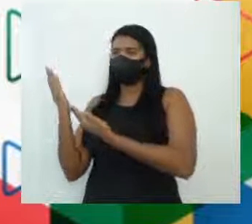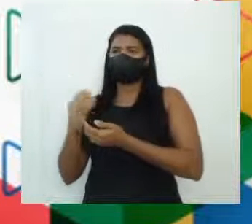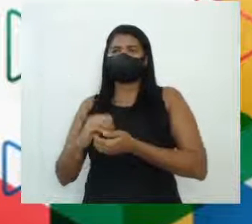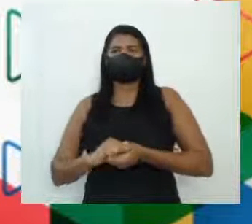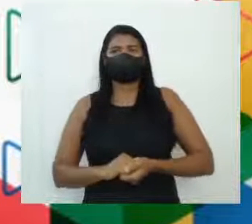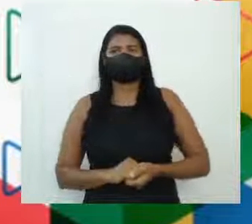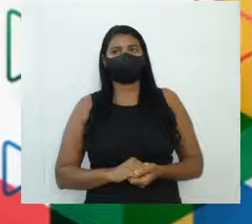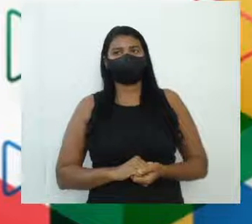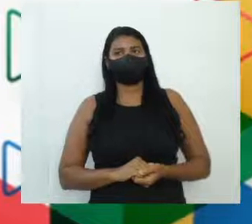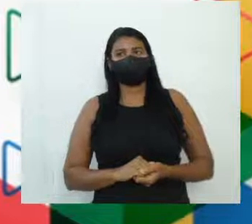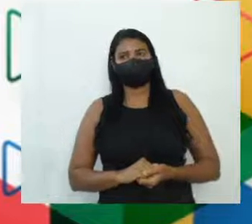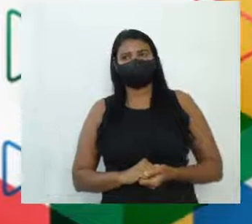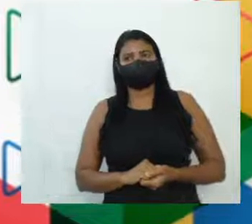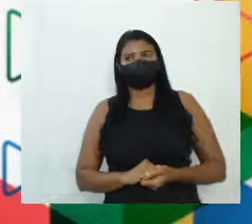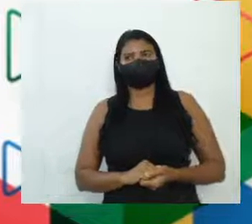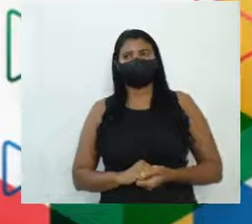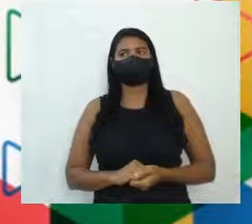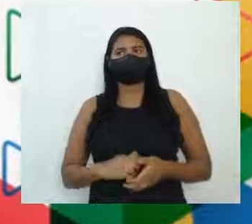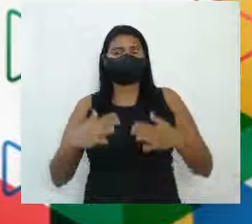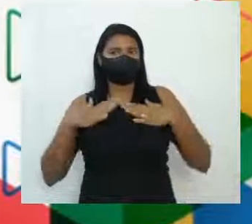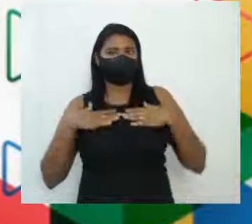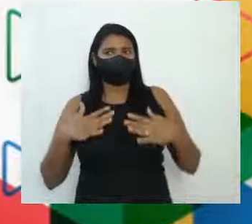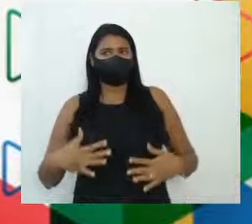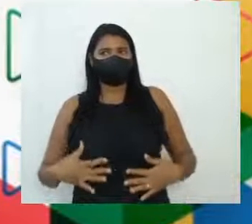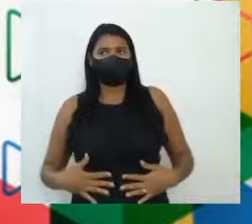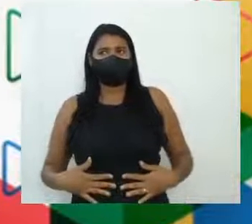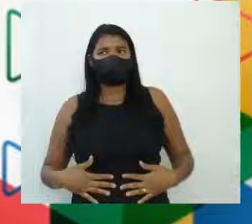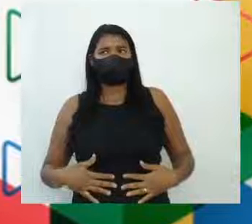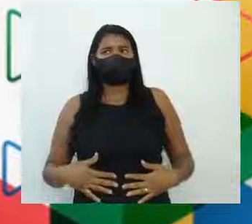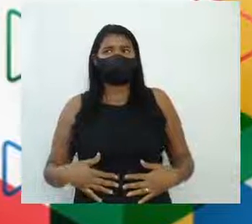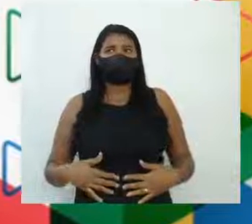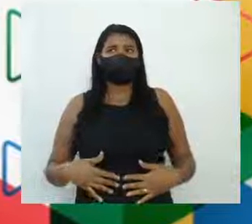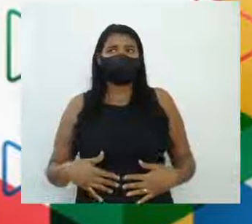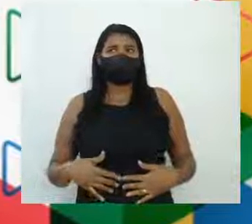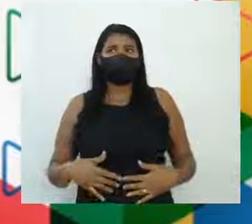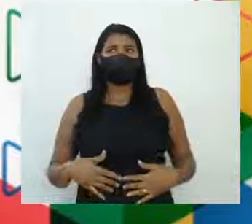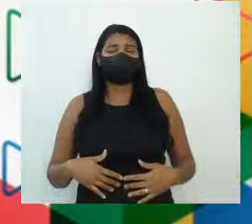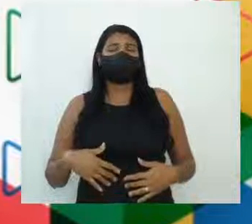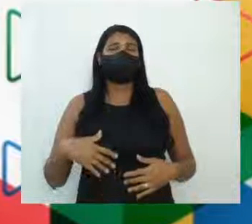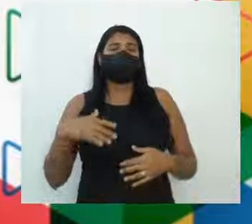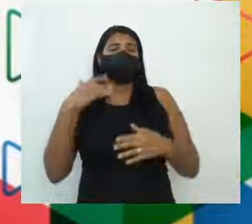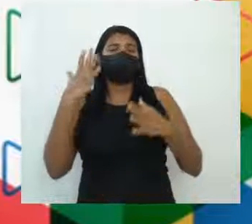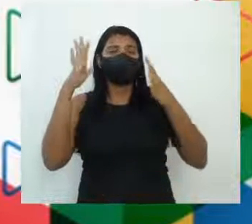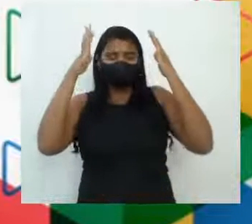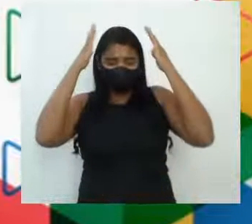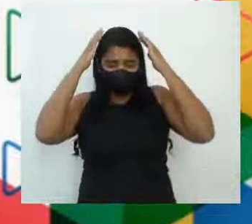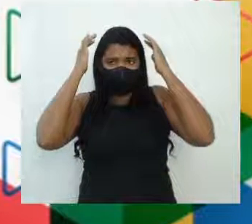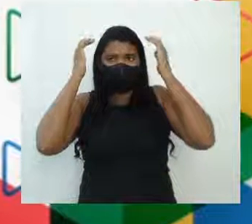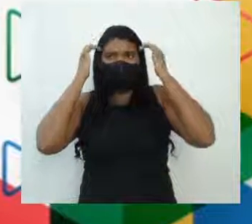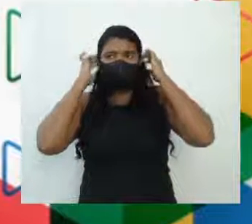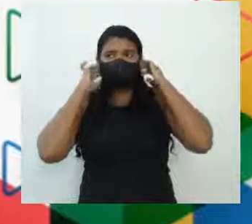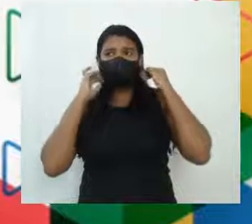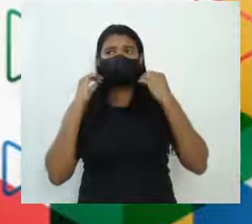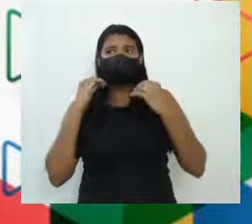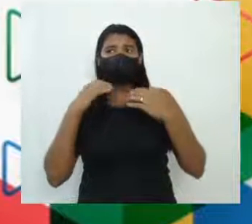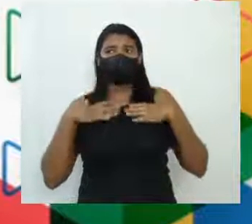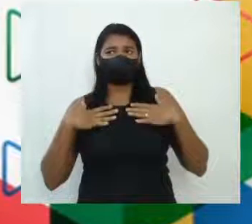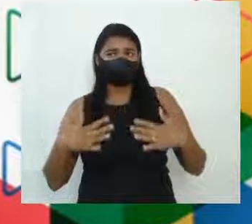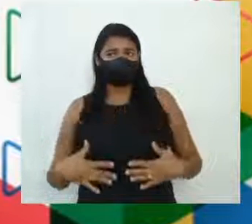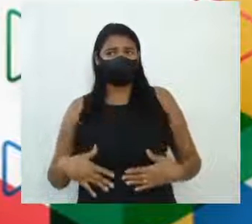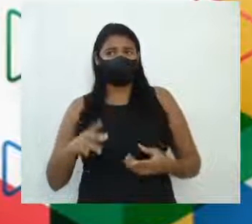toda recolhida, né? O corpo está todo encolhido, as mãos estão sobre a cabeça, os joelhos também recolhidos, o corpo está